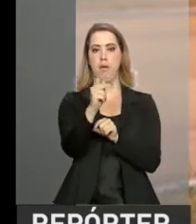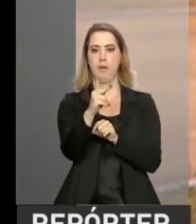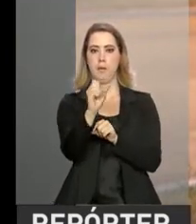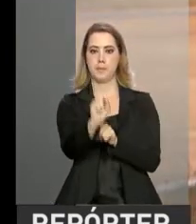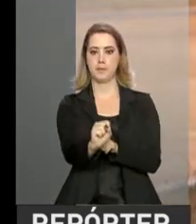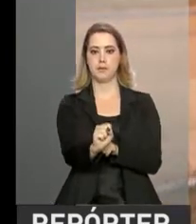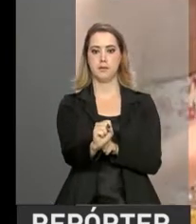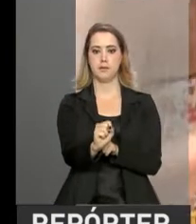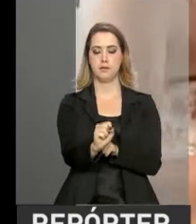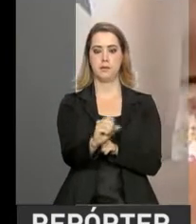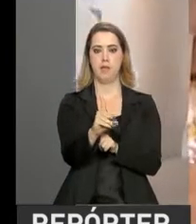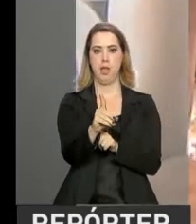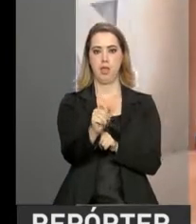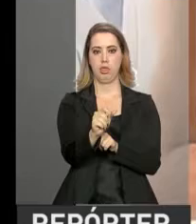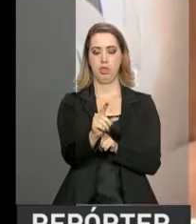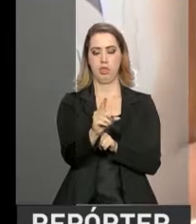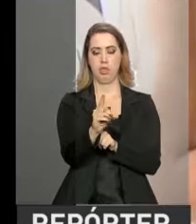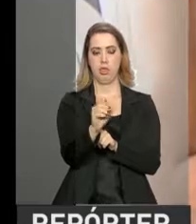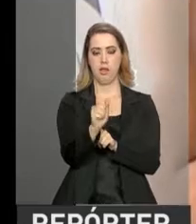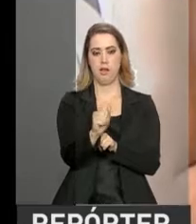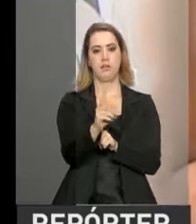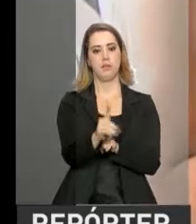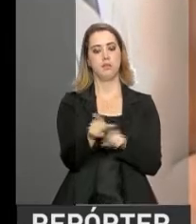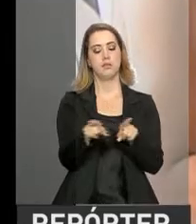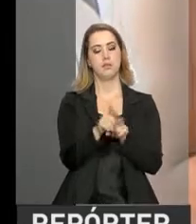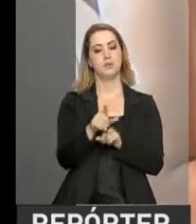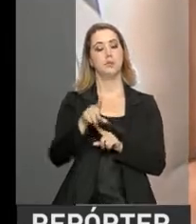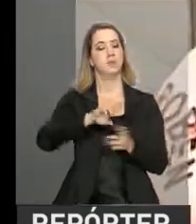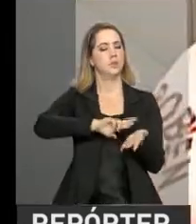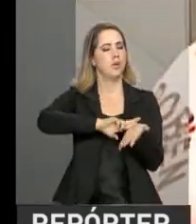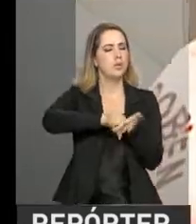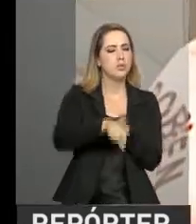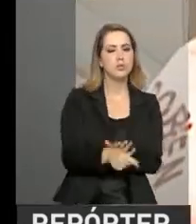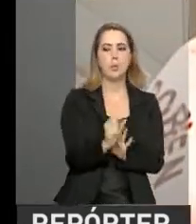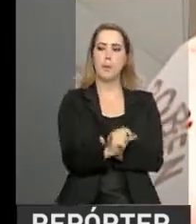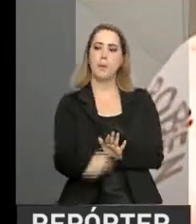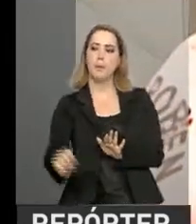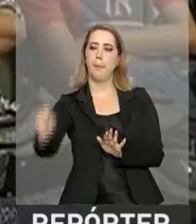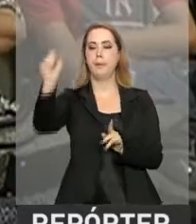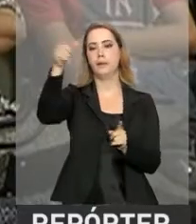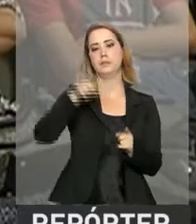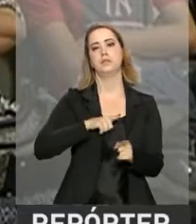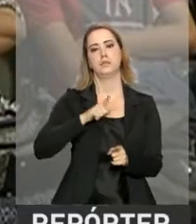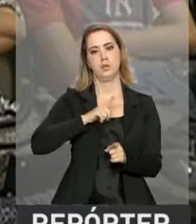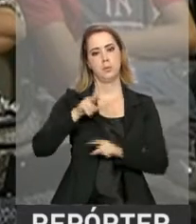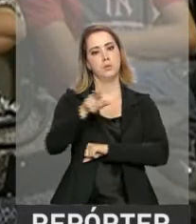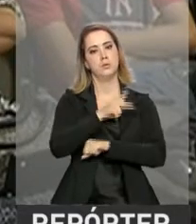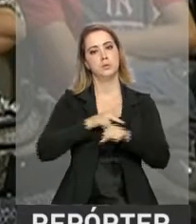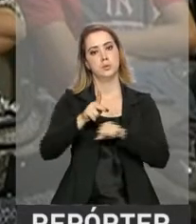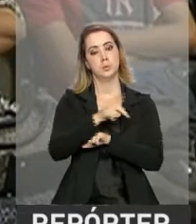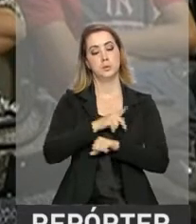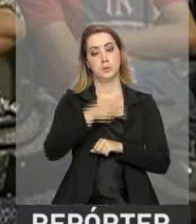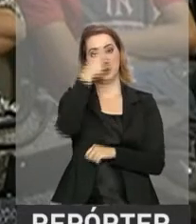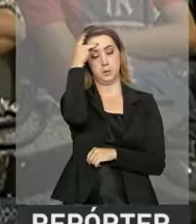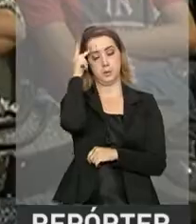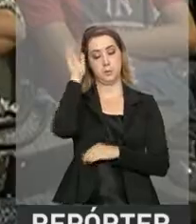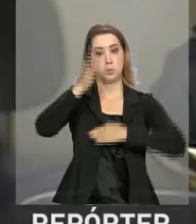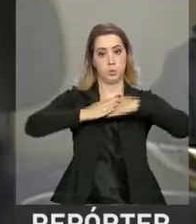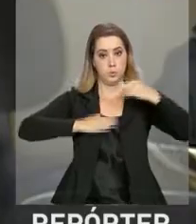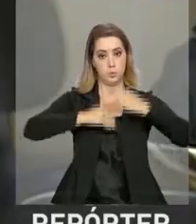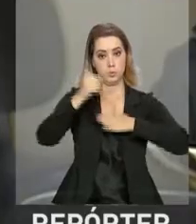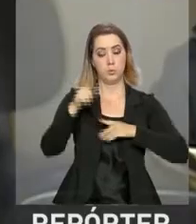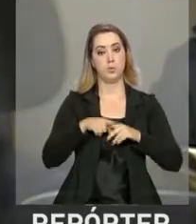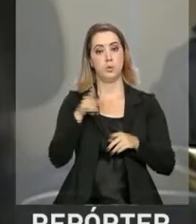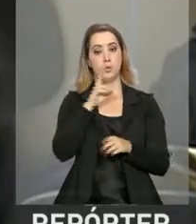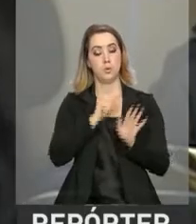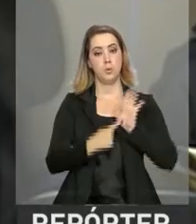os caps são duas mil 328 unidades em todo o país especialistas alertam ainda para a depressão